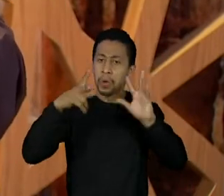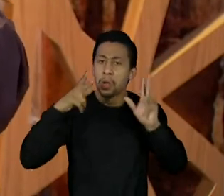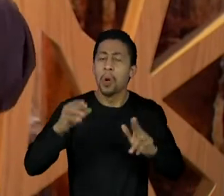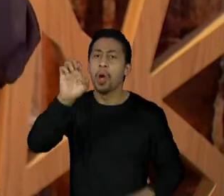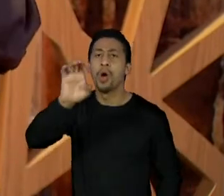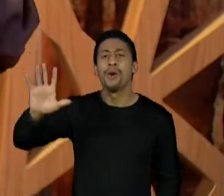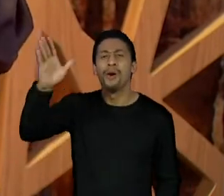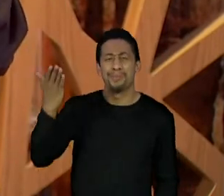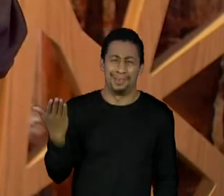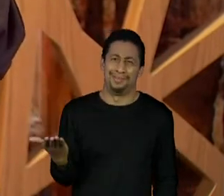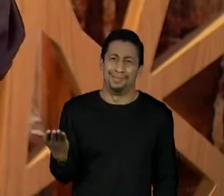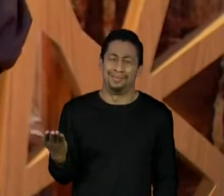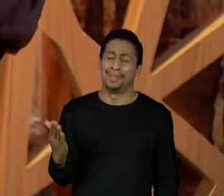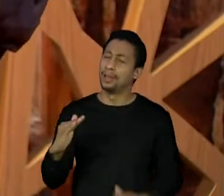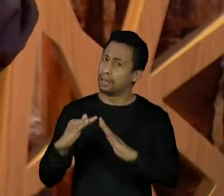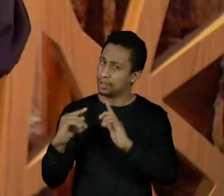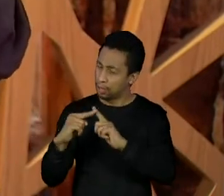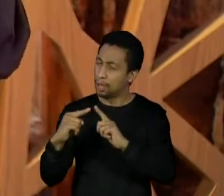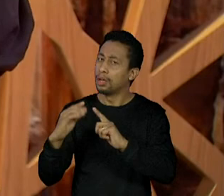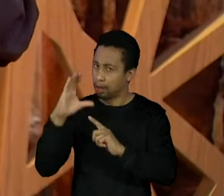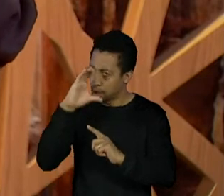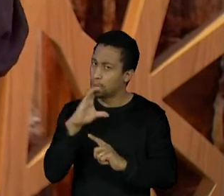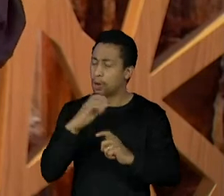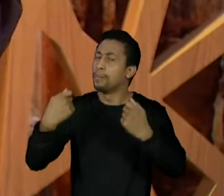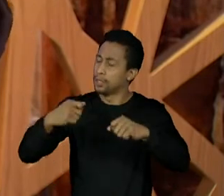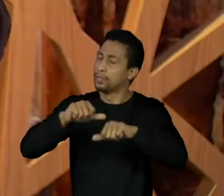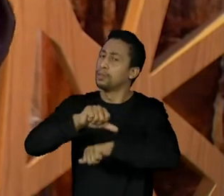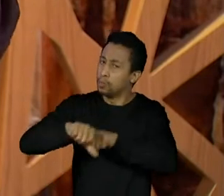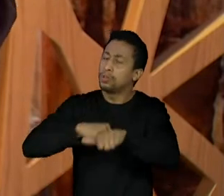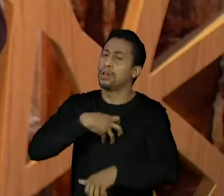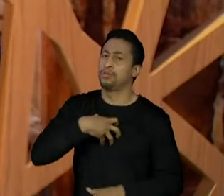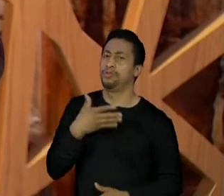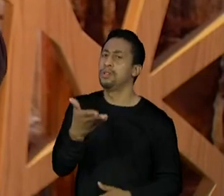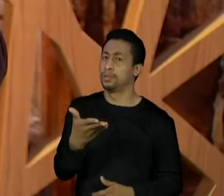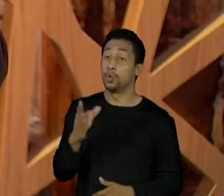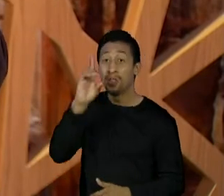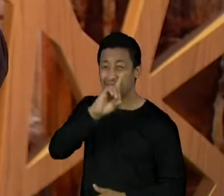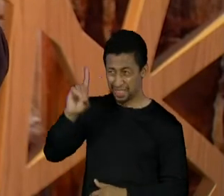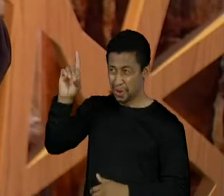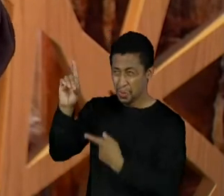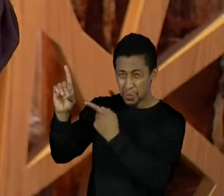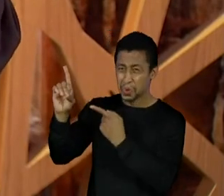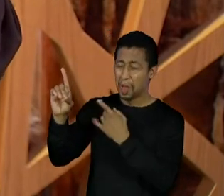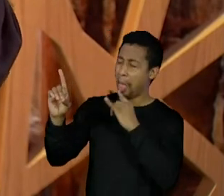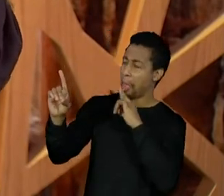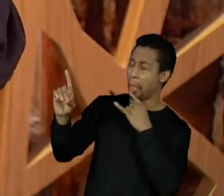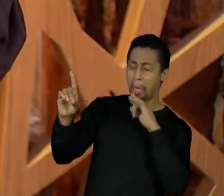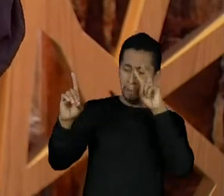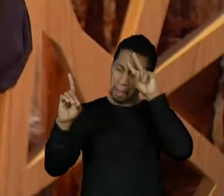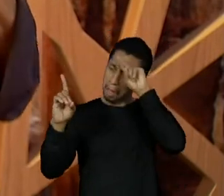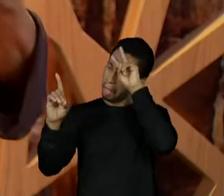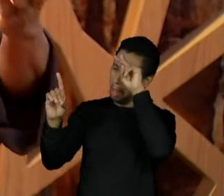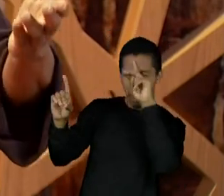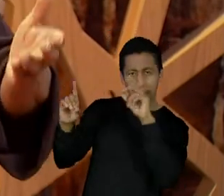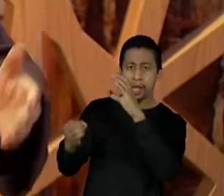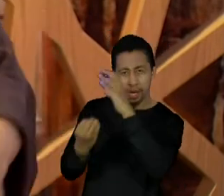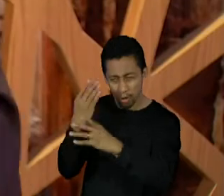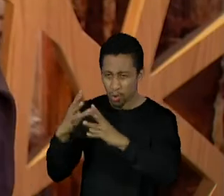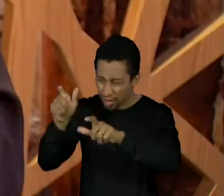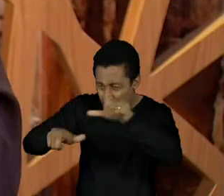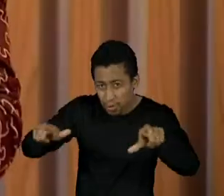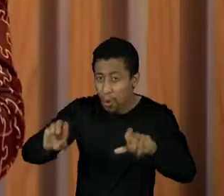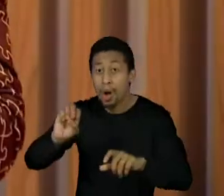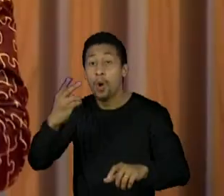opções. Ou ela entende que Deus, quando criou a diversidade, estava bêbado, ou que Deus está brincando com algo